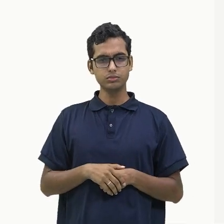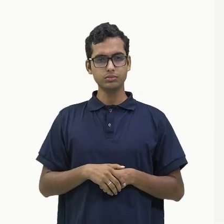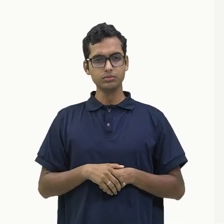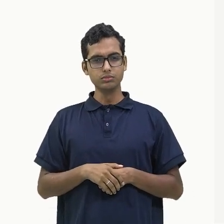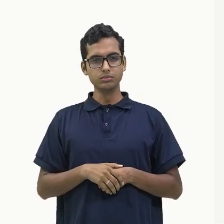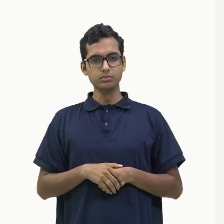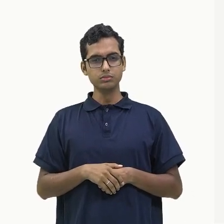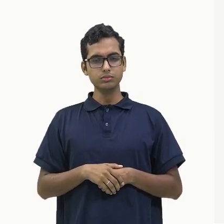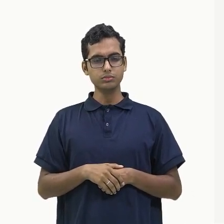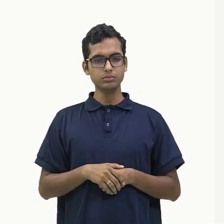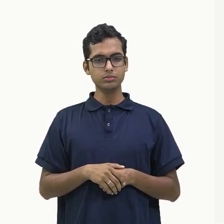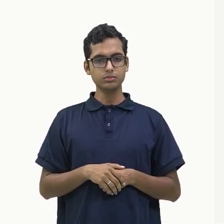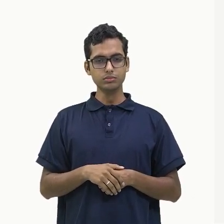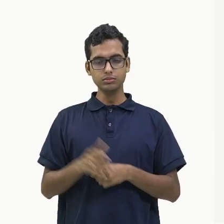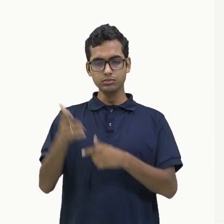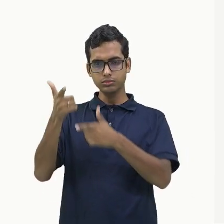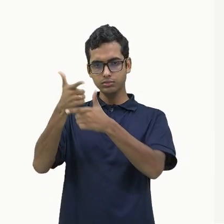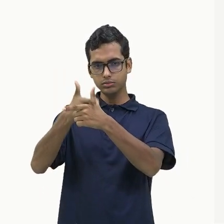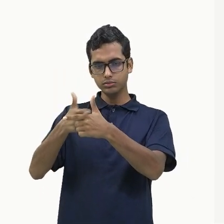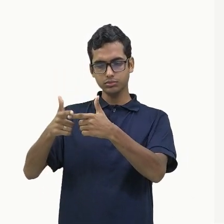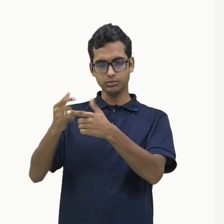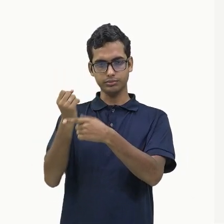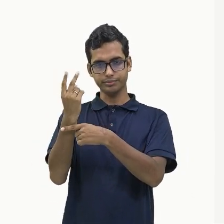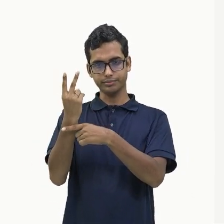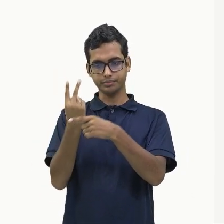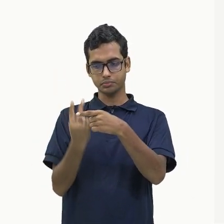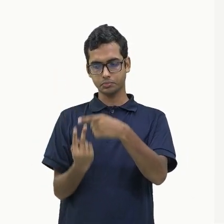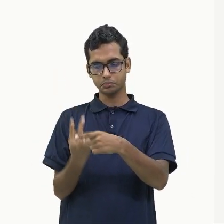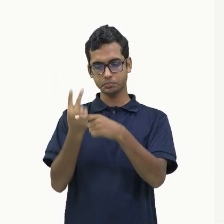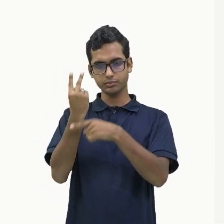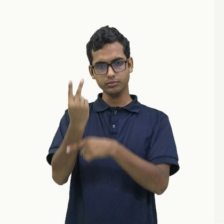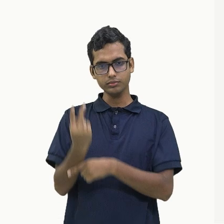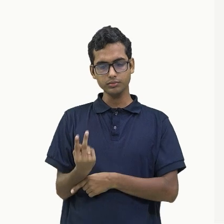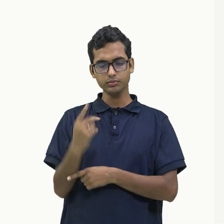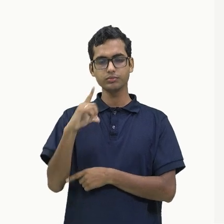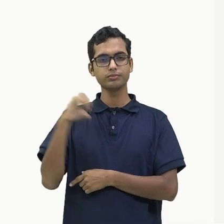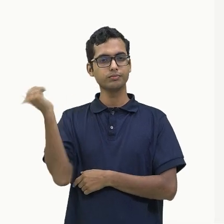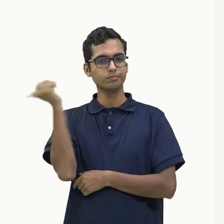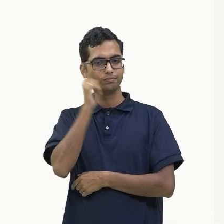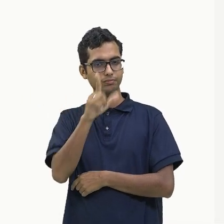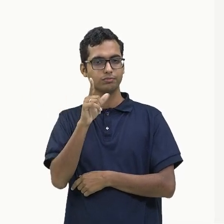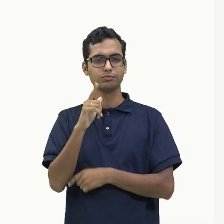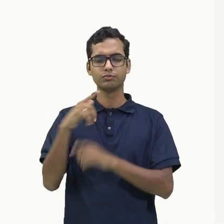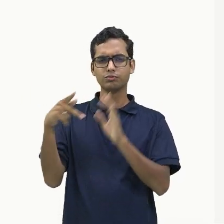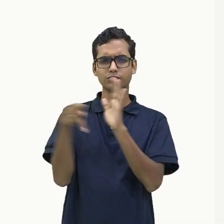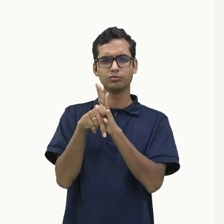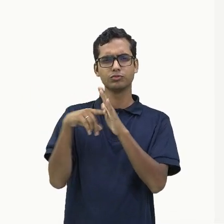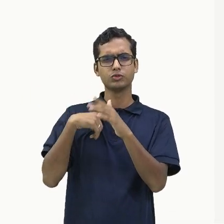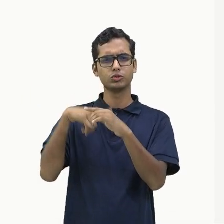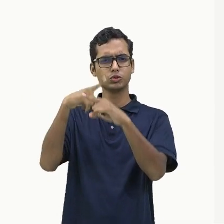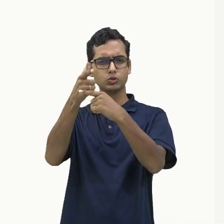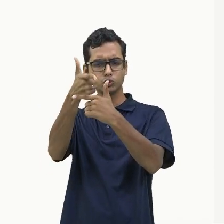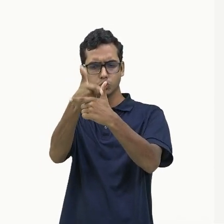forma? Eu vou dividir tanto o valor da parte de cima da fração, né, ou seja, o